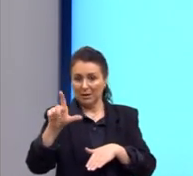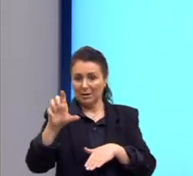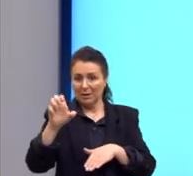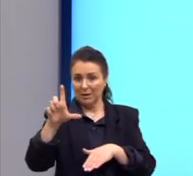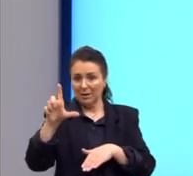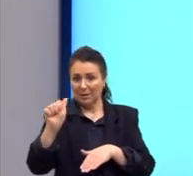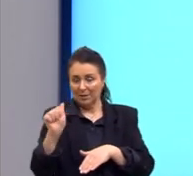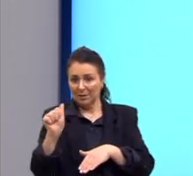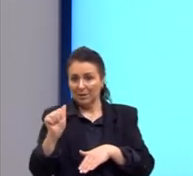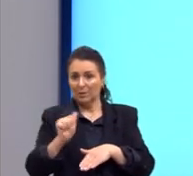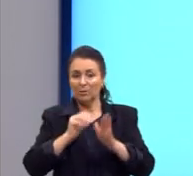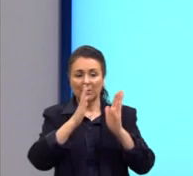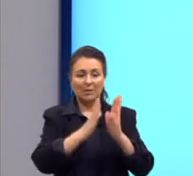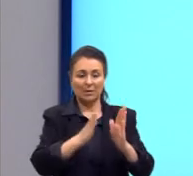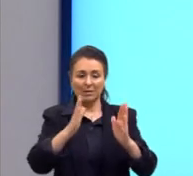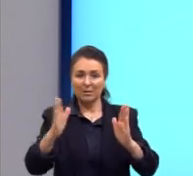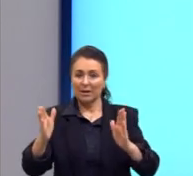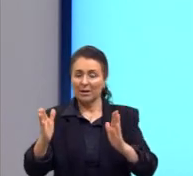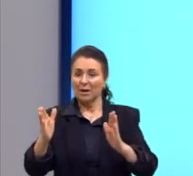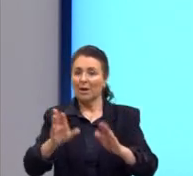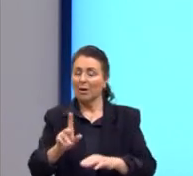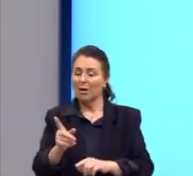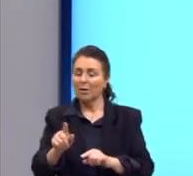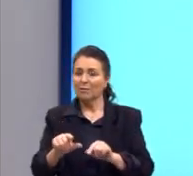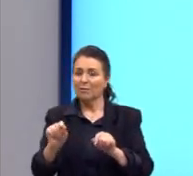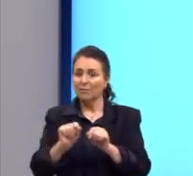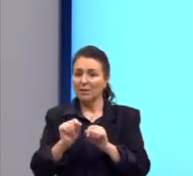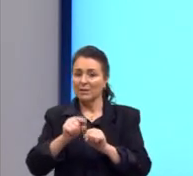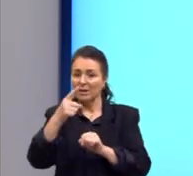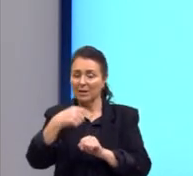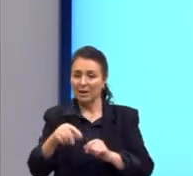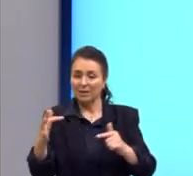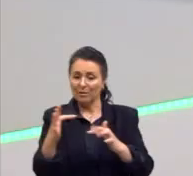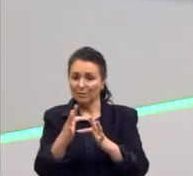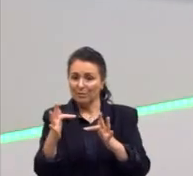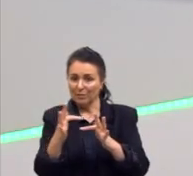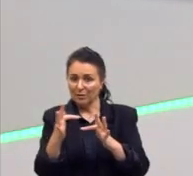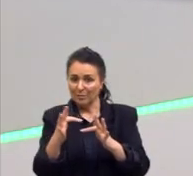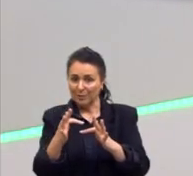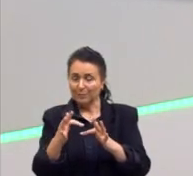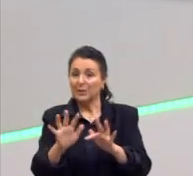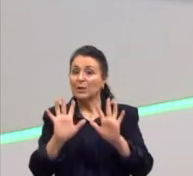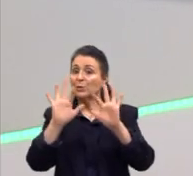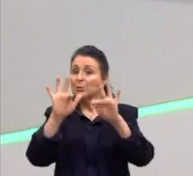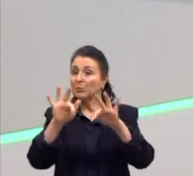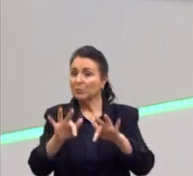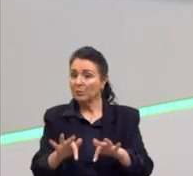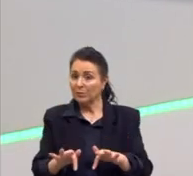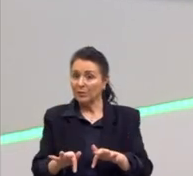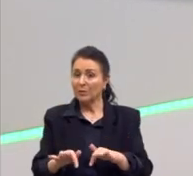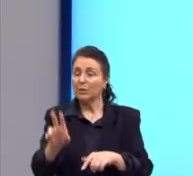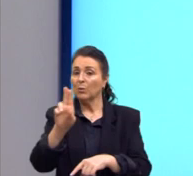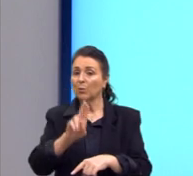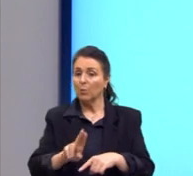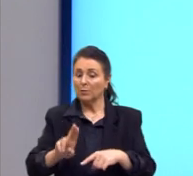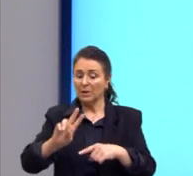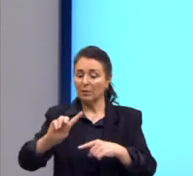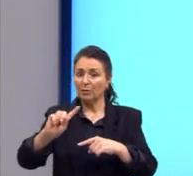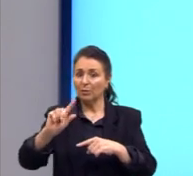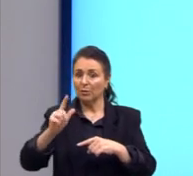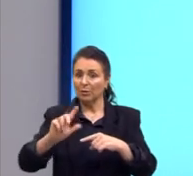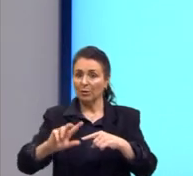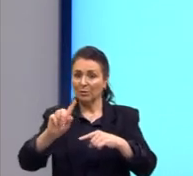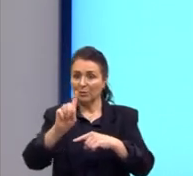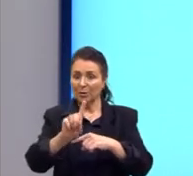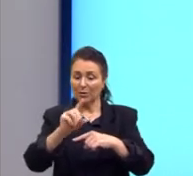a gente faz como a gente fazia paralela me a gente usa essa fração aqui não esquecendo que no final né a gente sempre precisa inverter